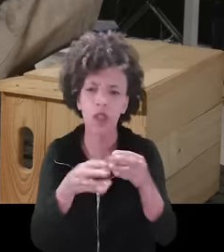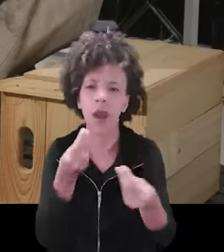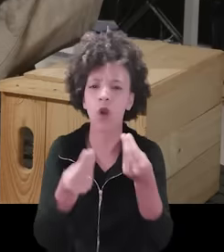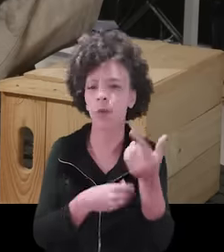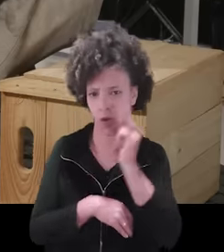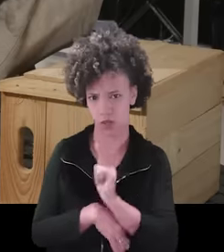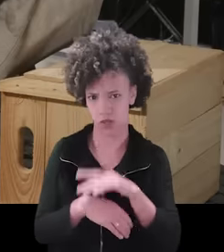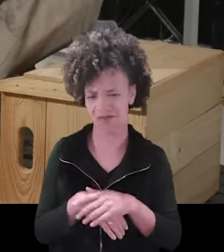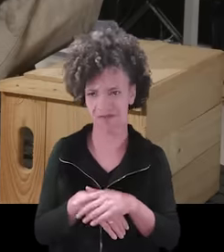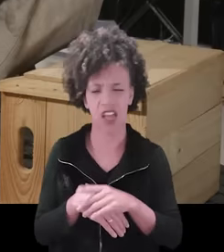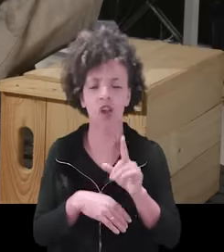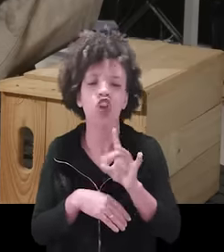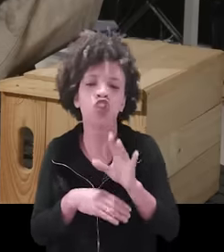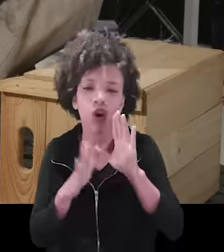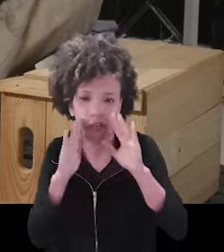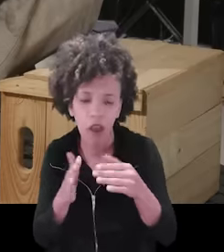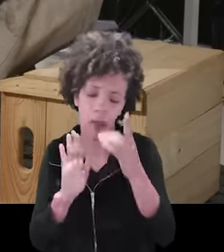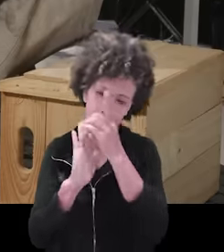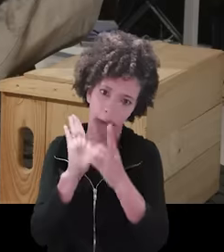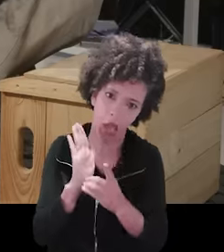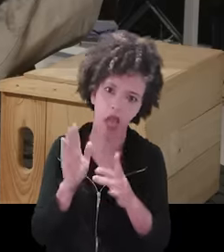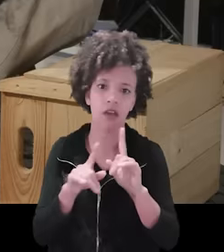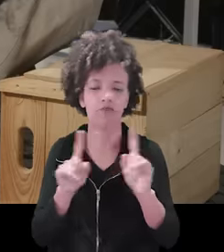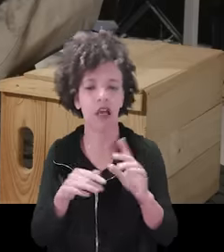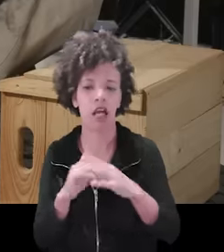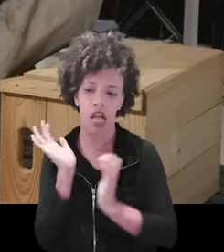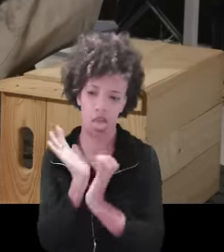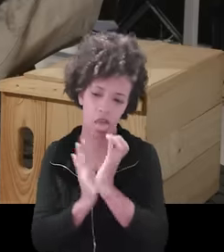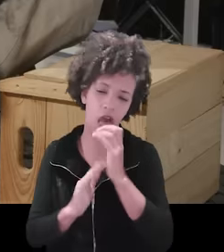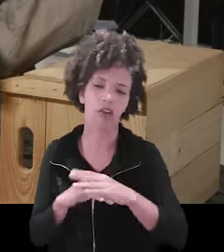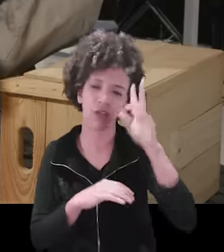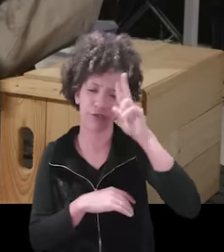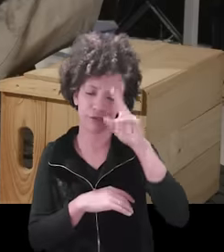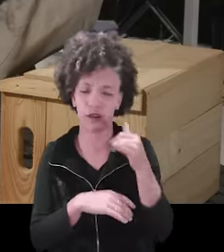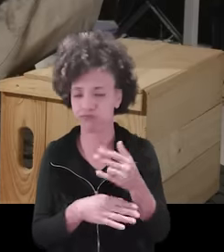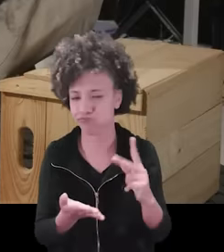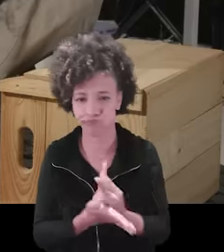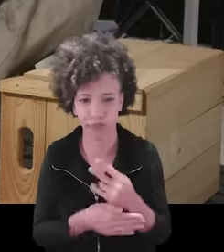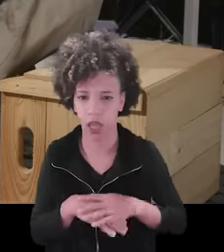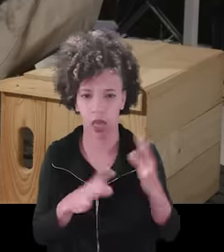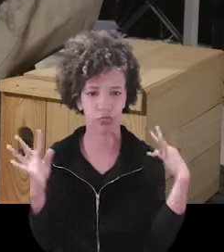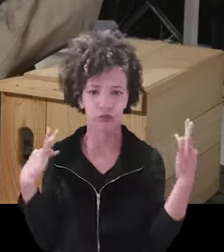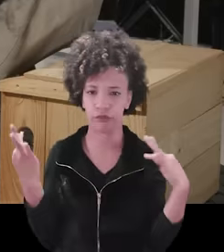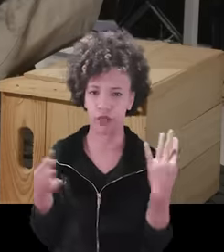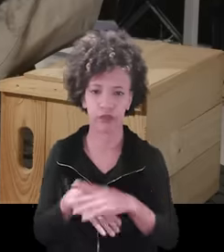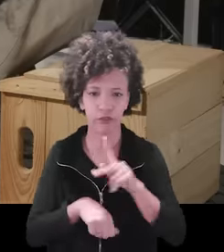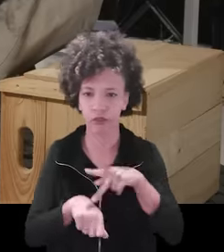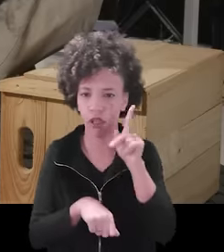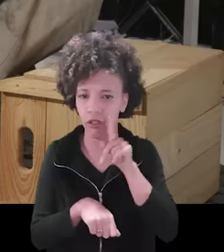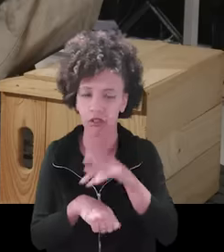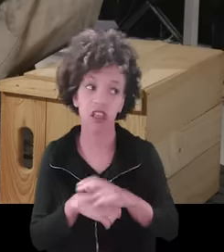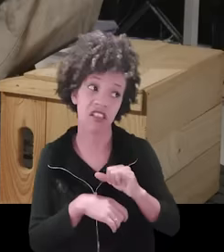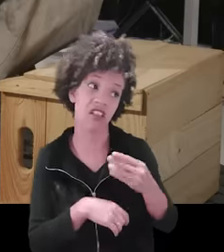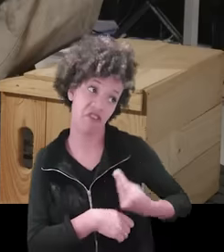como consegue brincar não vou falar só dessas coisas burocrática histórias engraçadas de turista que fez cagada é queimar a gente vai